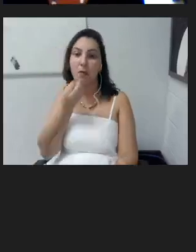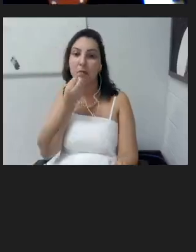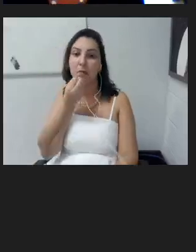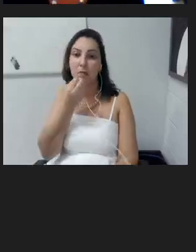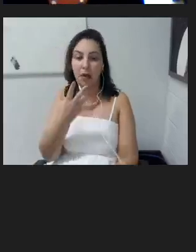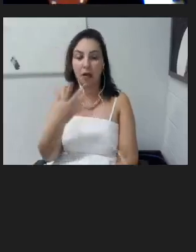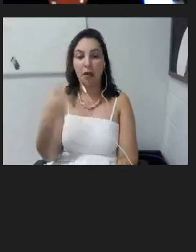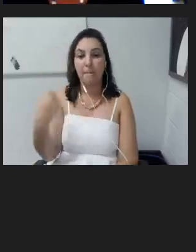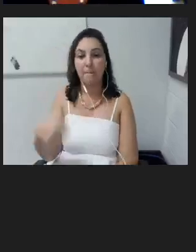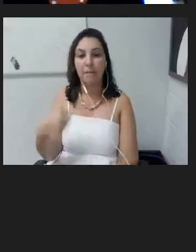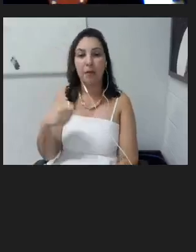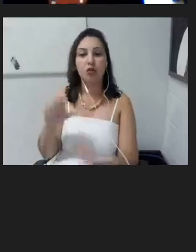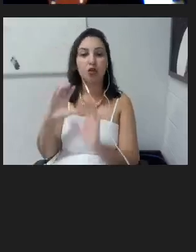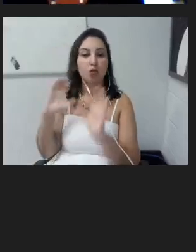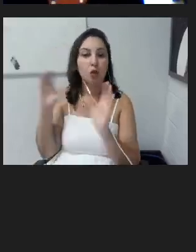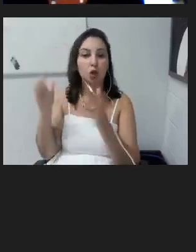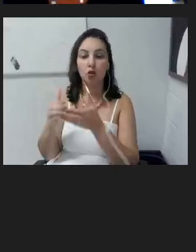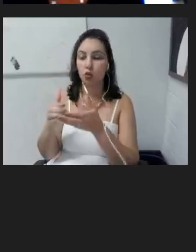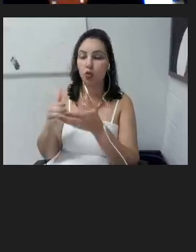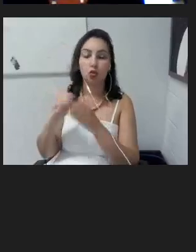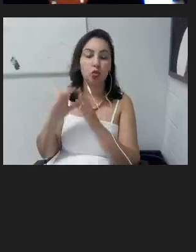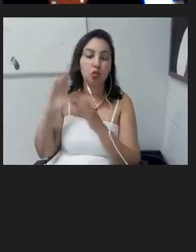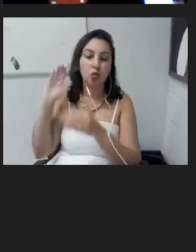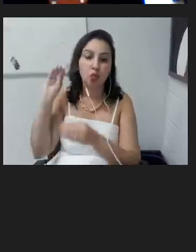basta uma só pessoa.